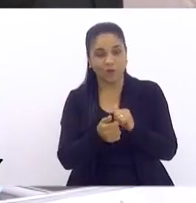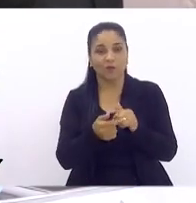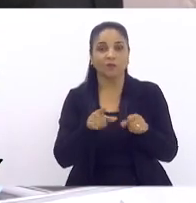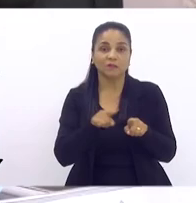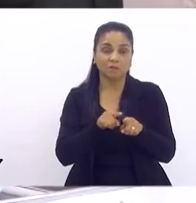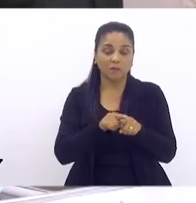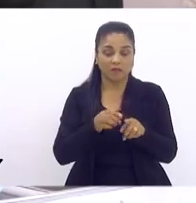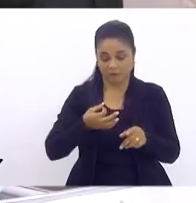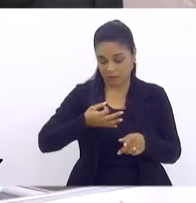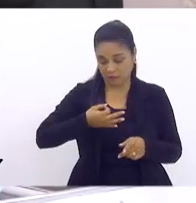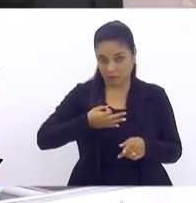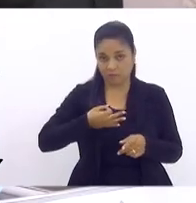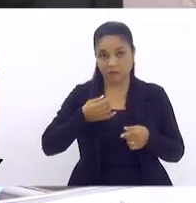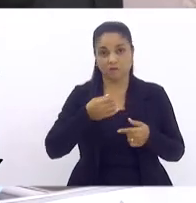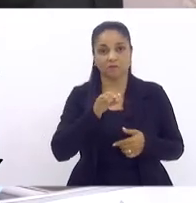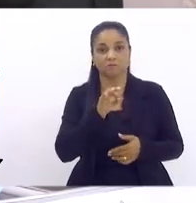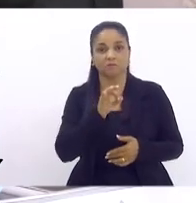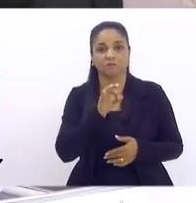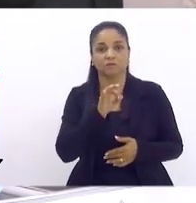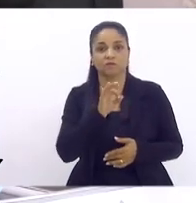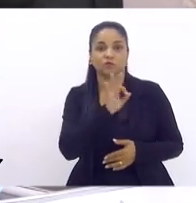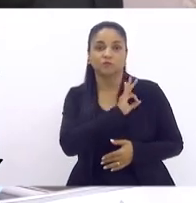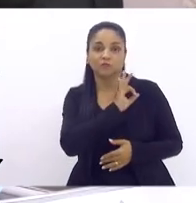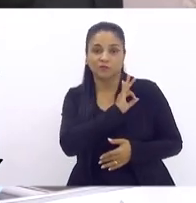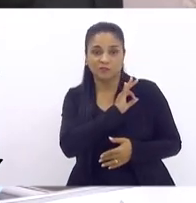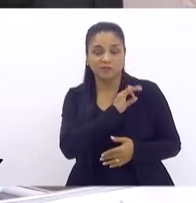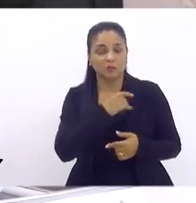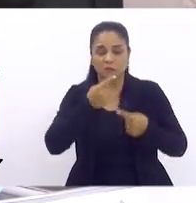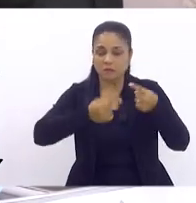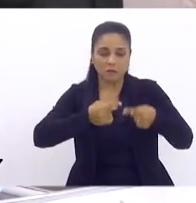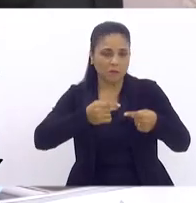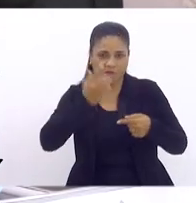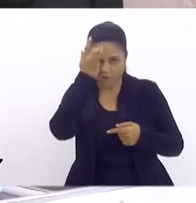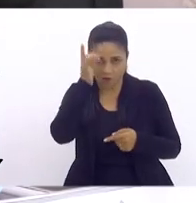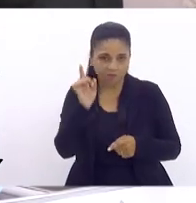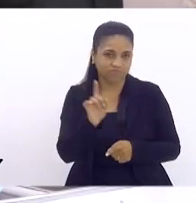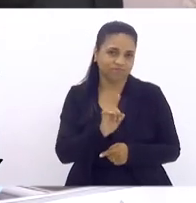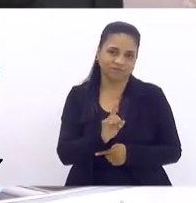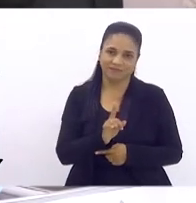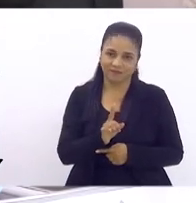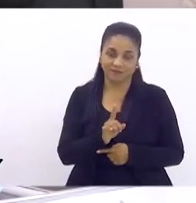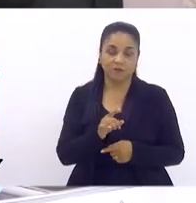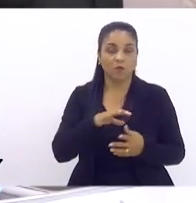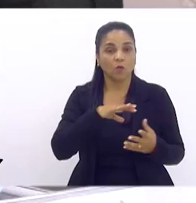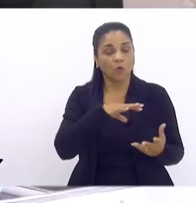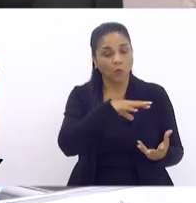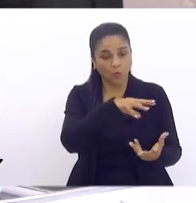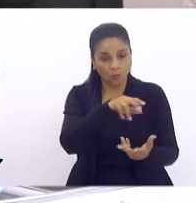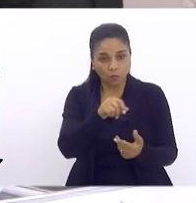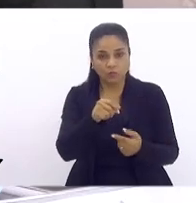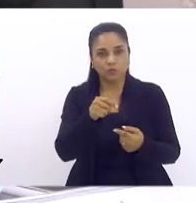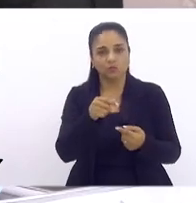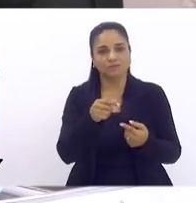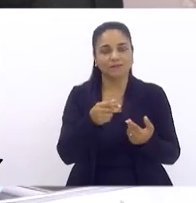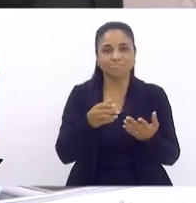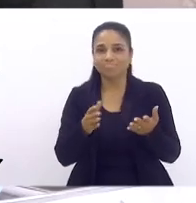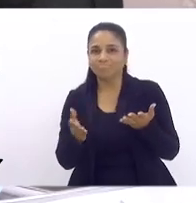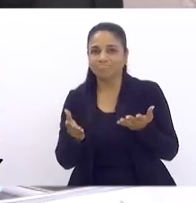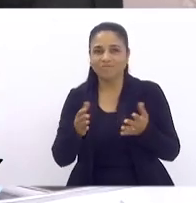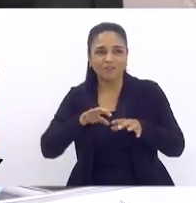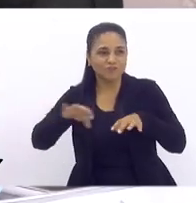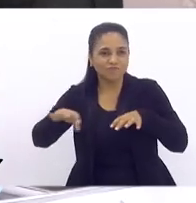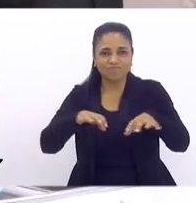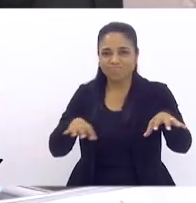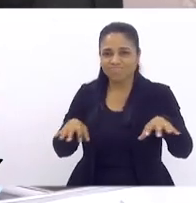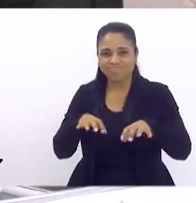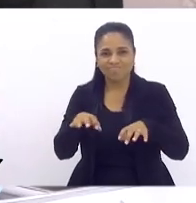e não é um debate fácil não é não é porque o mundo tá dividido sobre esses debates dessa produção de dado a gente